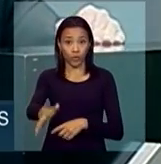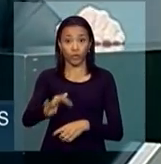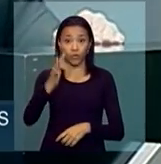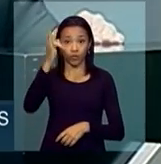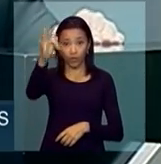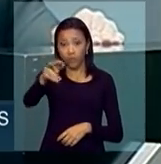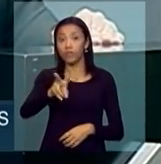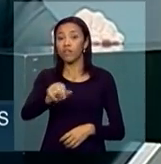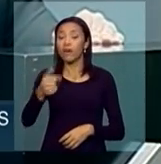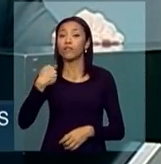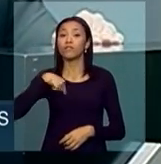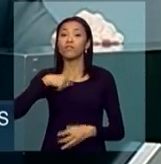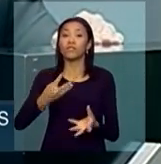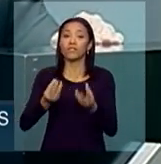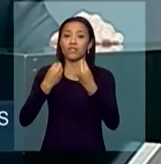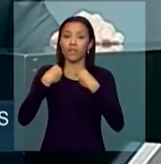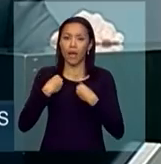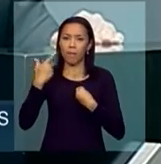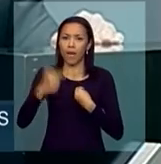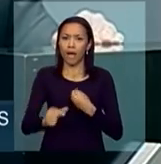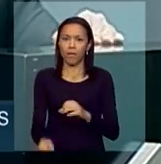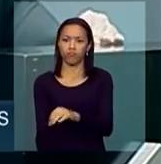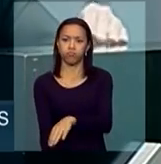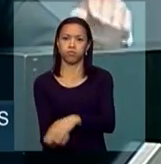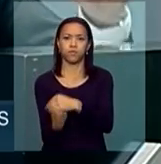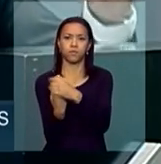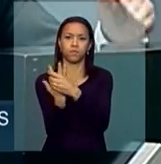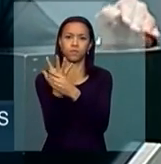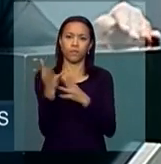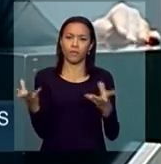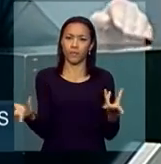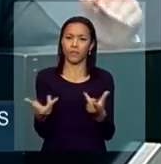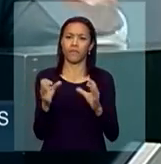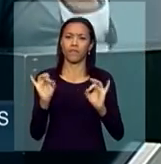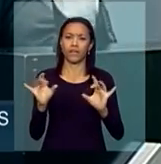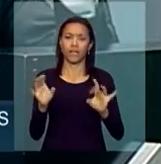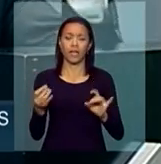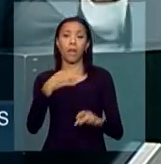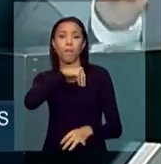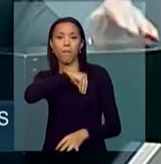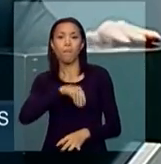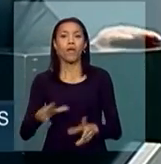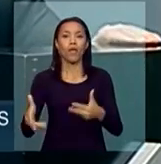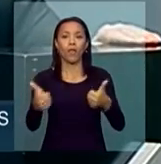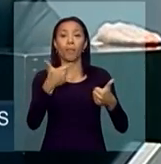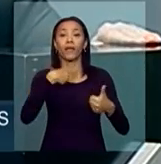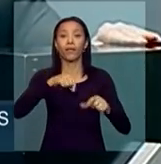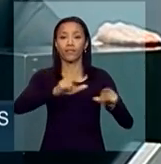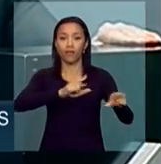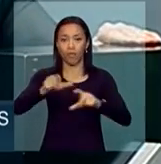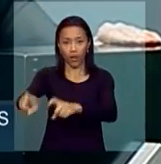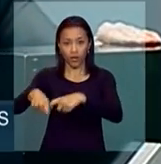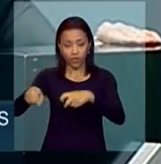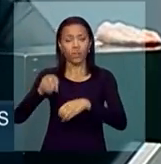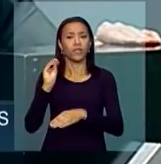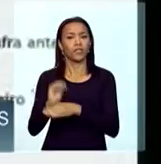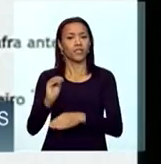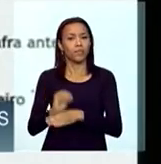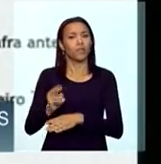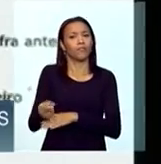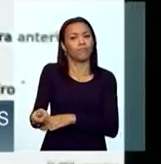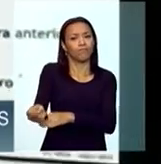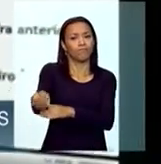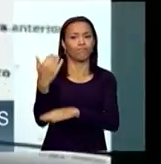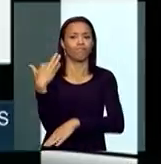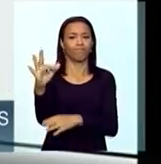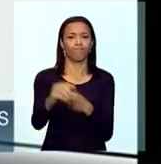nos permitir aumentar a produtividade, eficiência, renda do produtor e, ao mesmo tempo, preservar os recursos naturais.